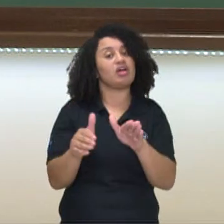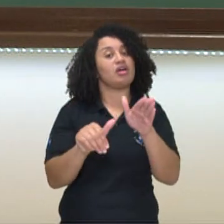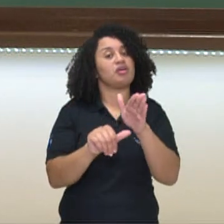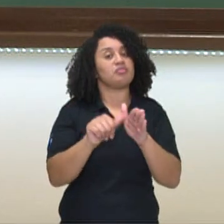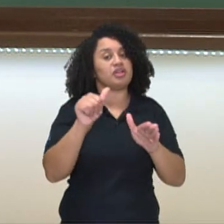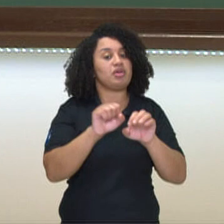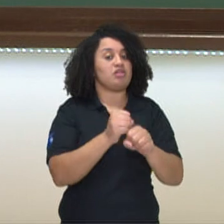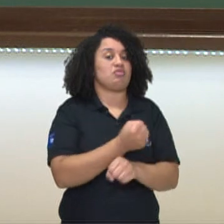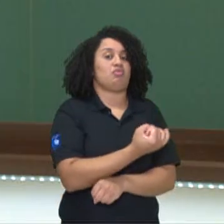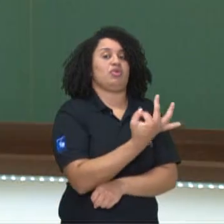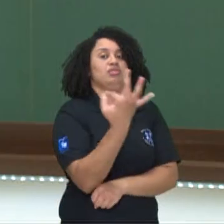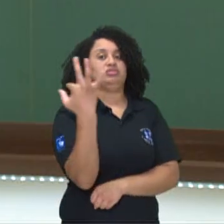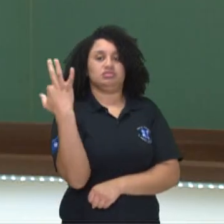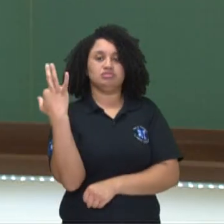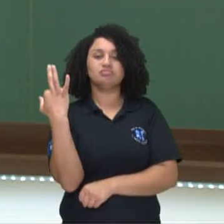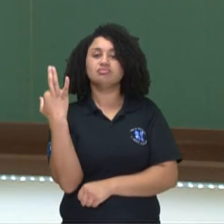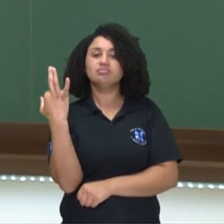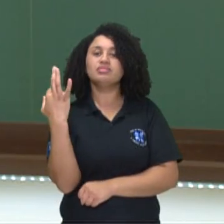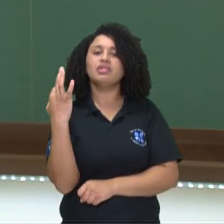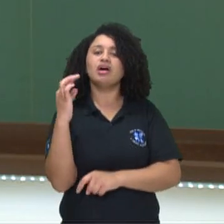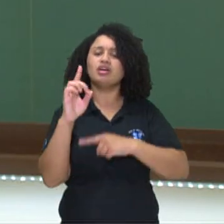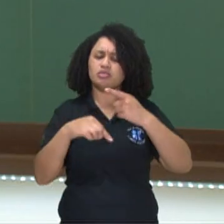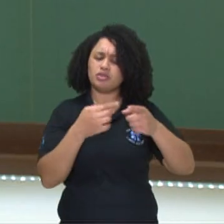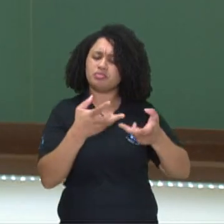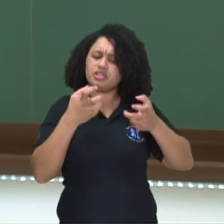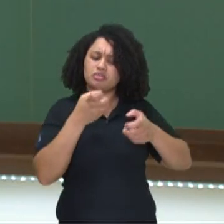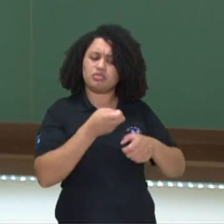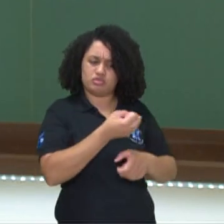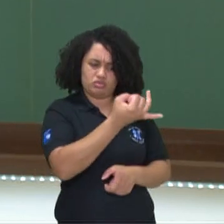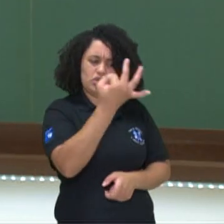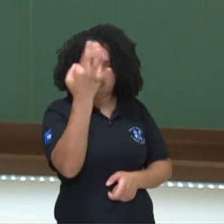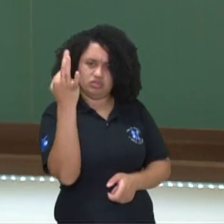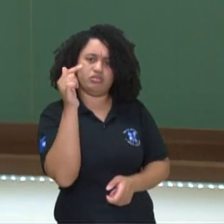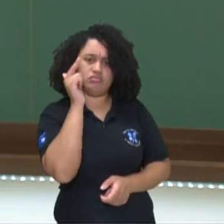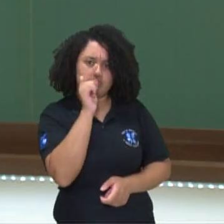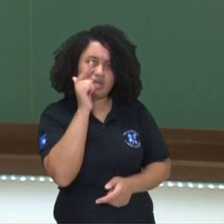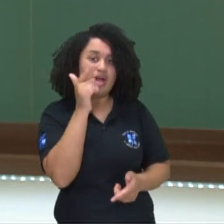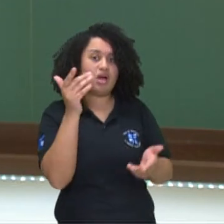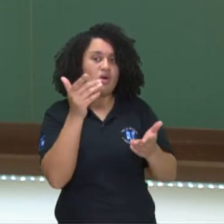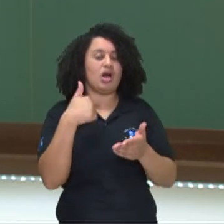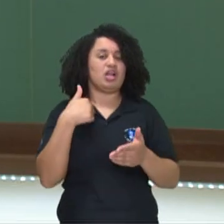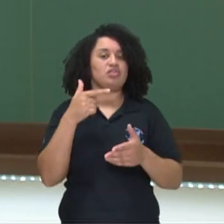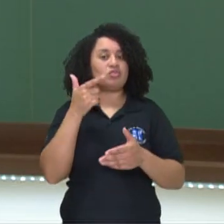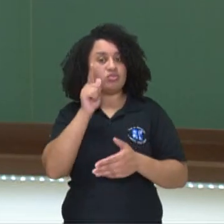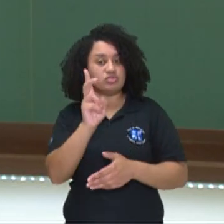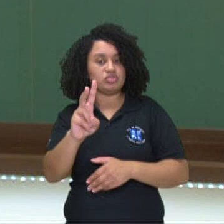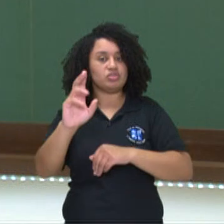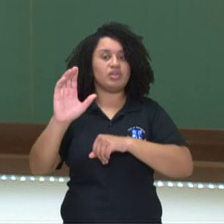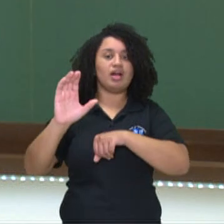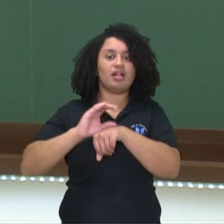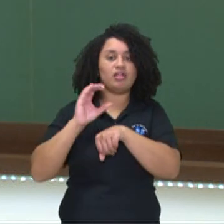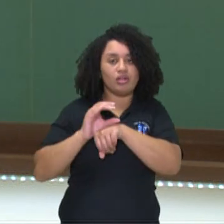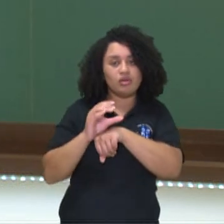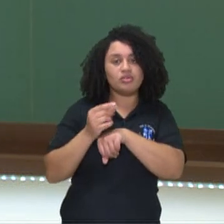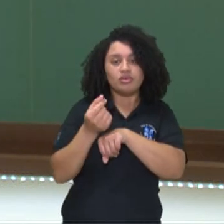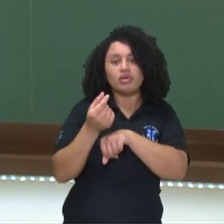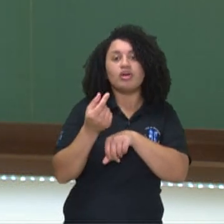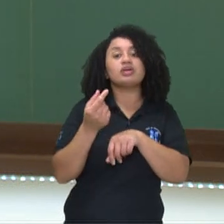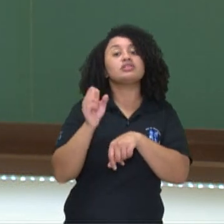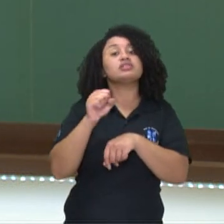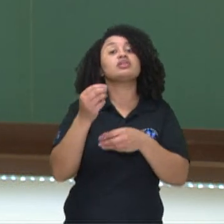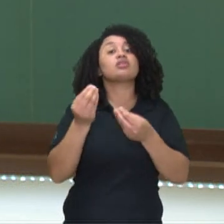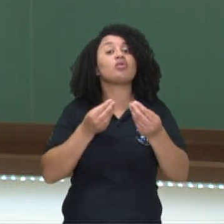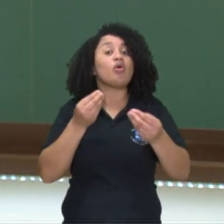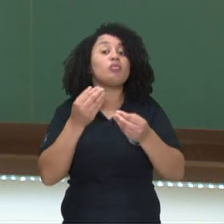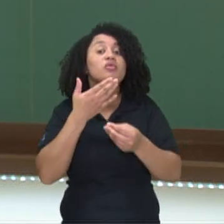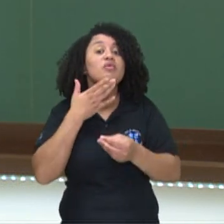grande volume. Quando se observou que o grande volume foi atingido, vamos continuar obtendo lucro? Sim, de que forma? Melhorando o